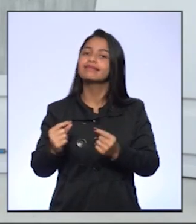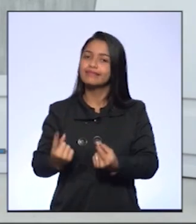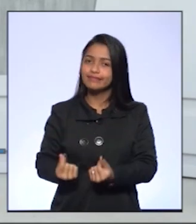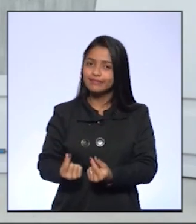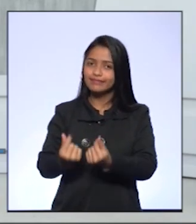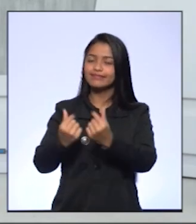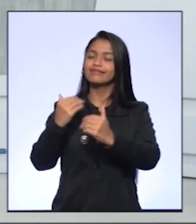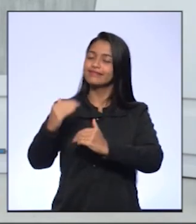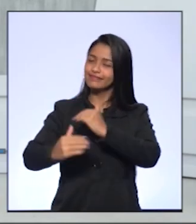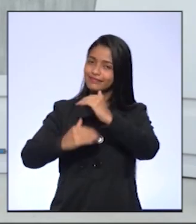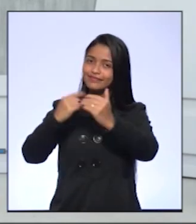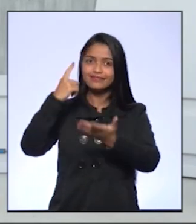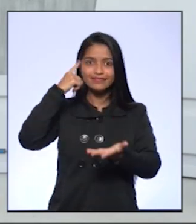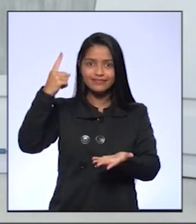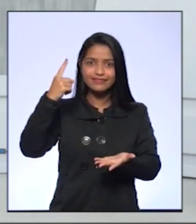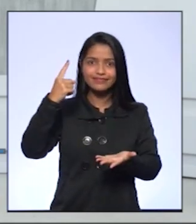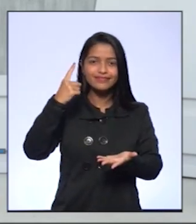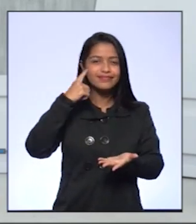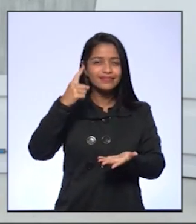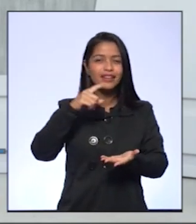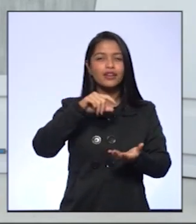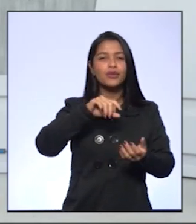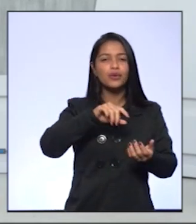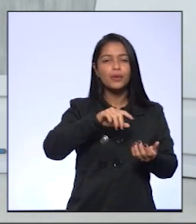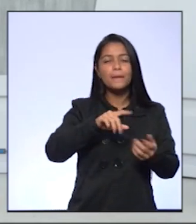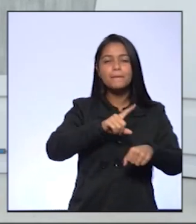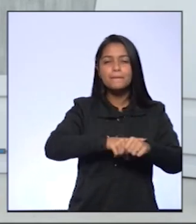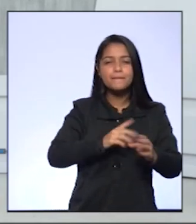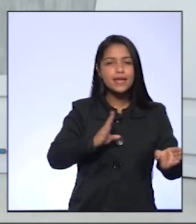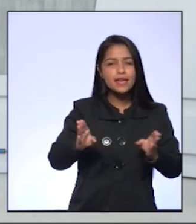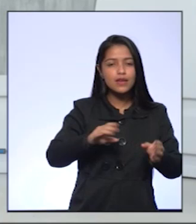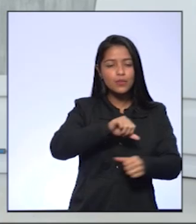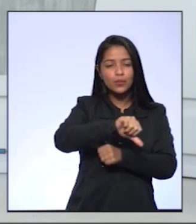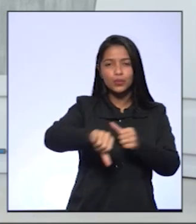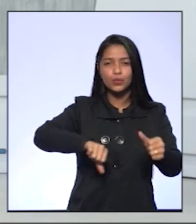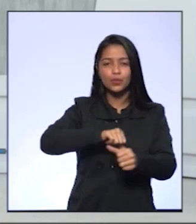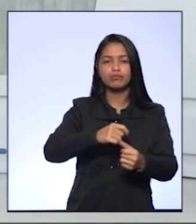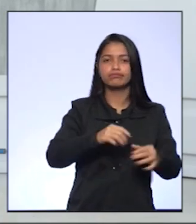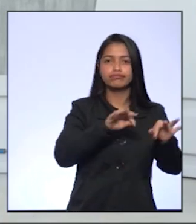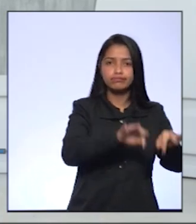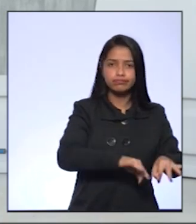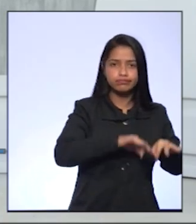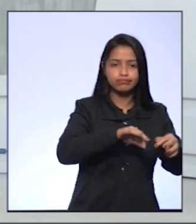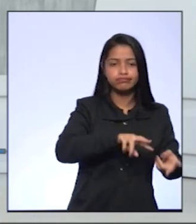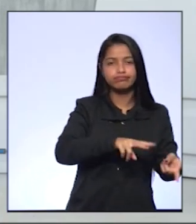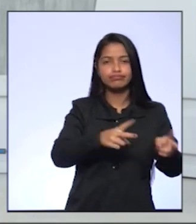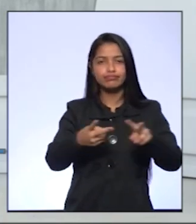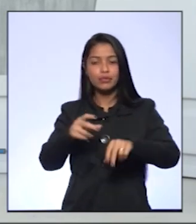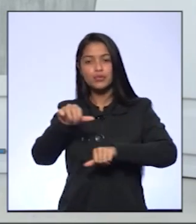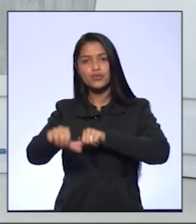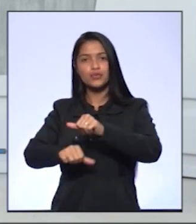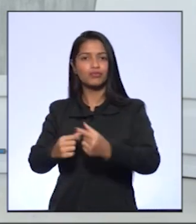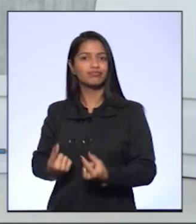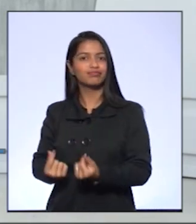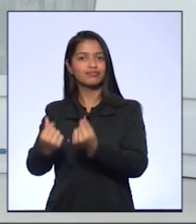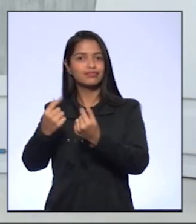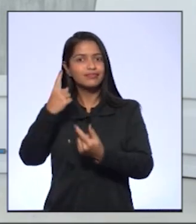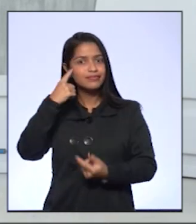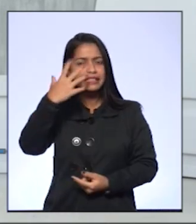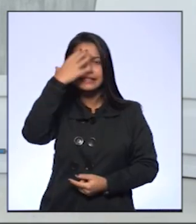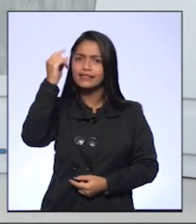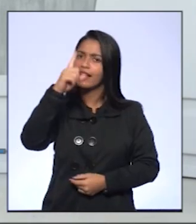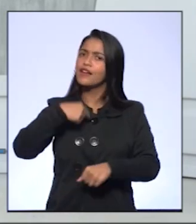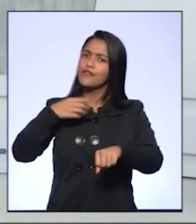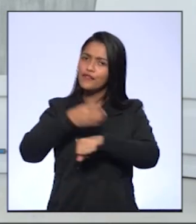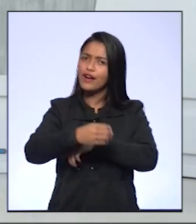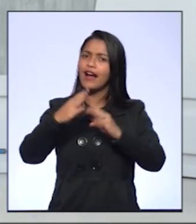capitalismo, lembra disso? Transição, qual que é o nome que eu dei? Transição feudo-capitalista. Não me esquece disso, mano. Eu vou na sua casa te bater.